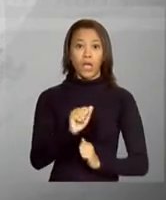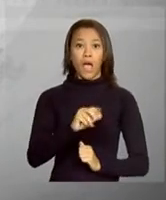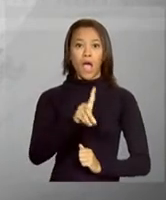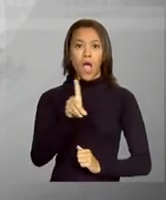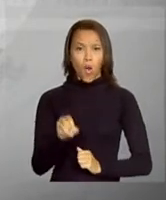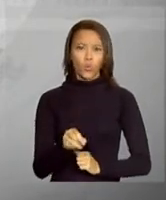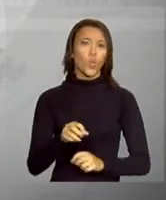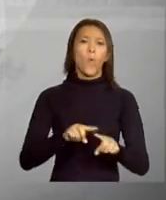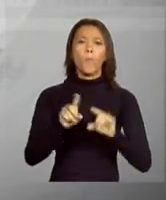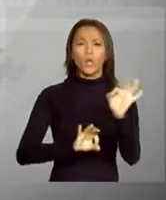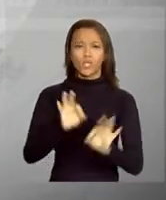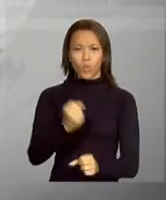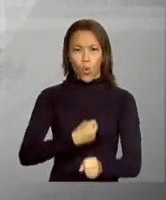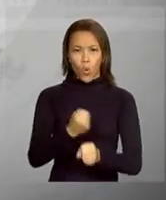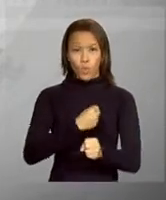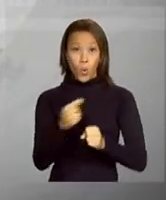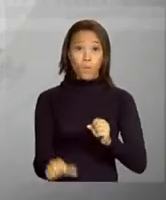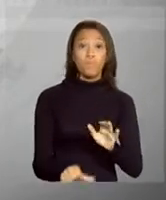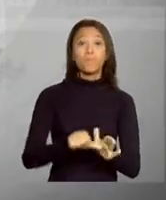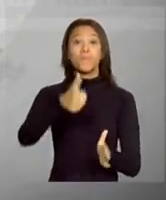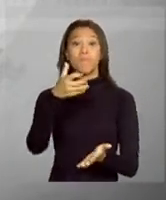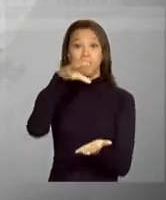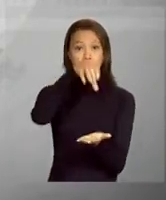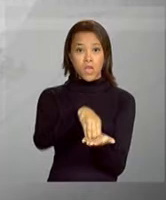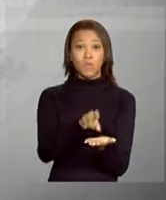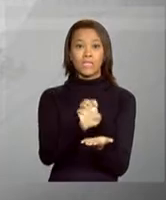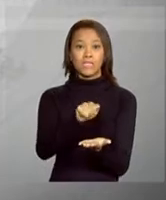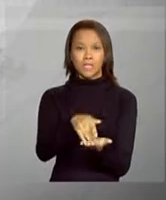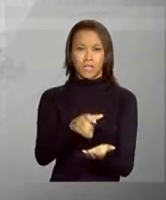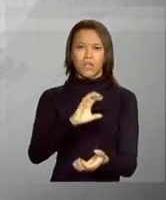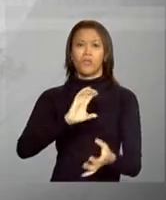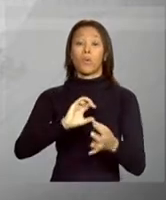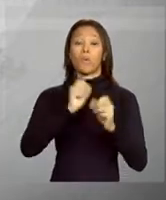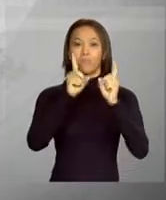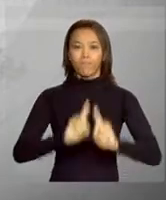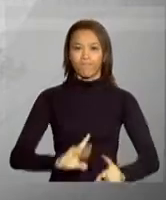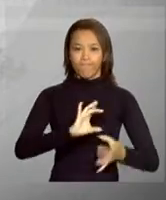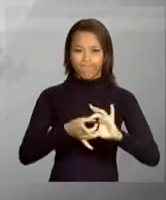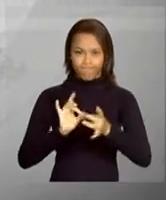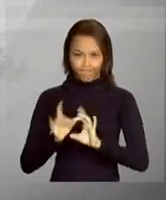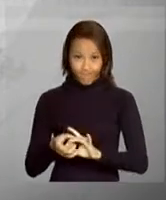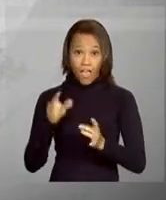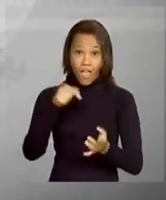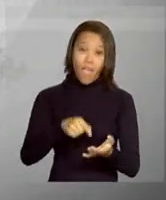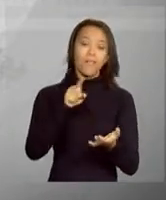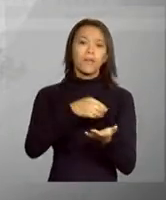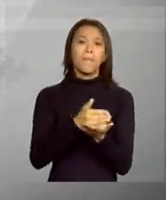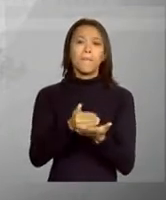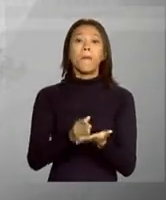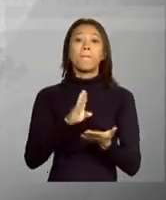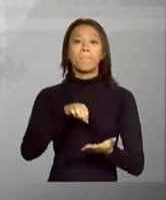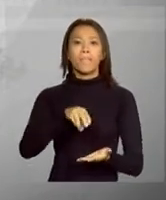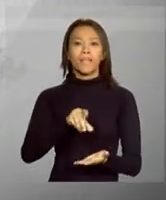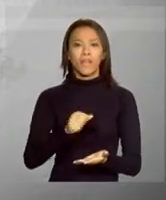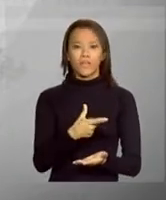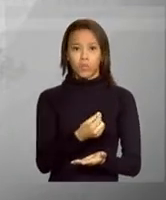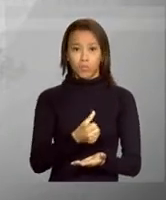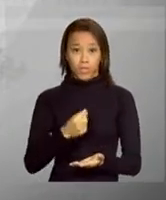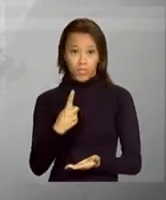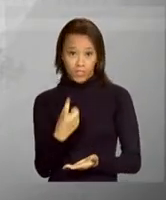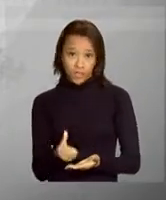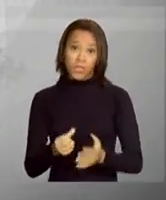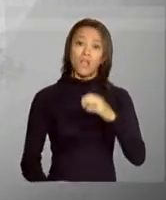o projeto de construção do primeiro centro paraolímpico brasileiro a iniciativa faz parte do Plano Brasil medalhas 2016